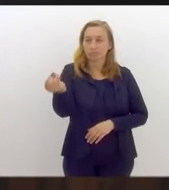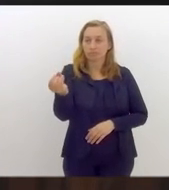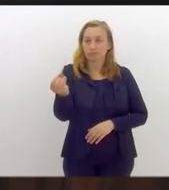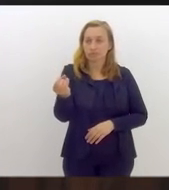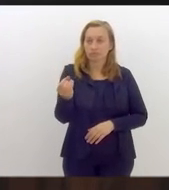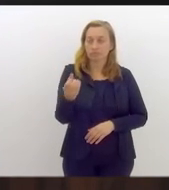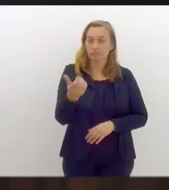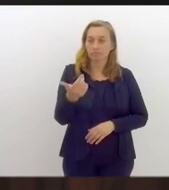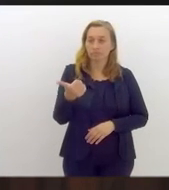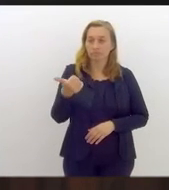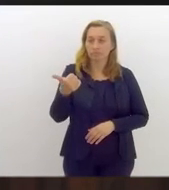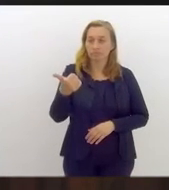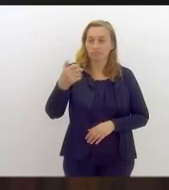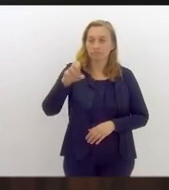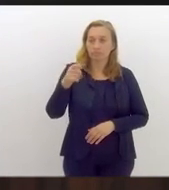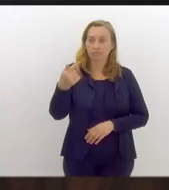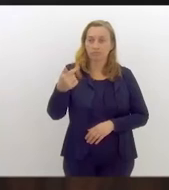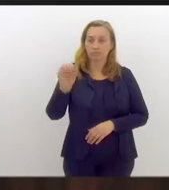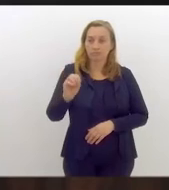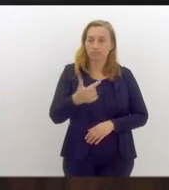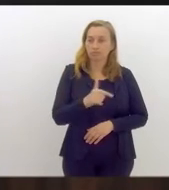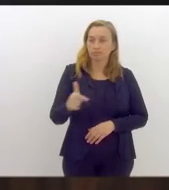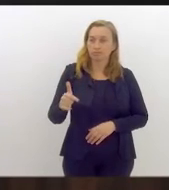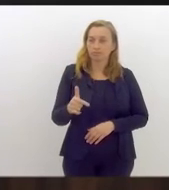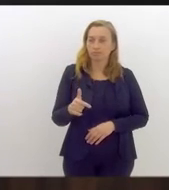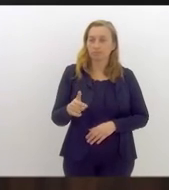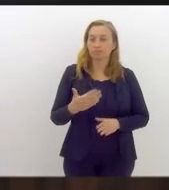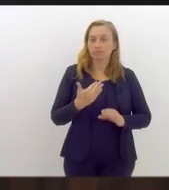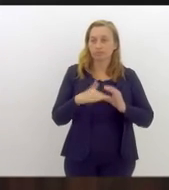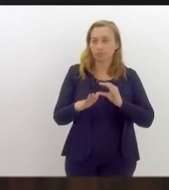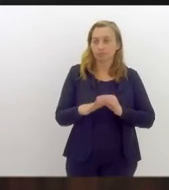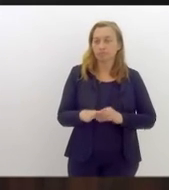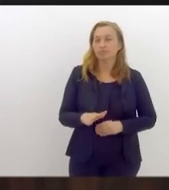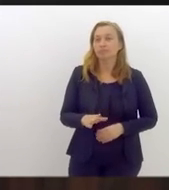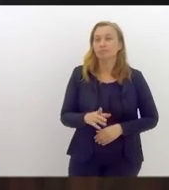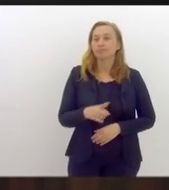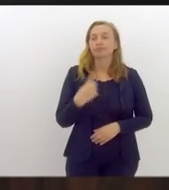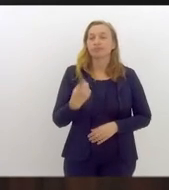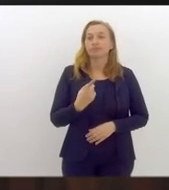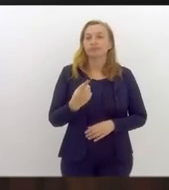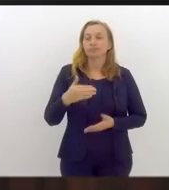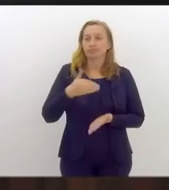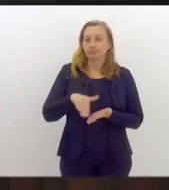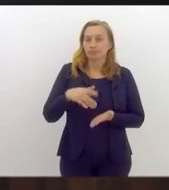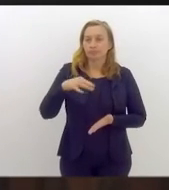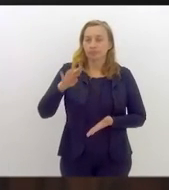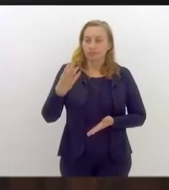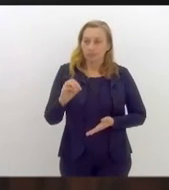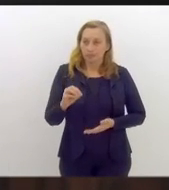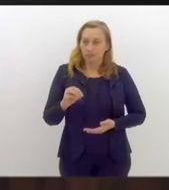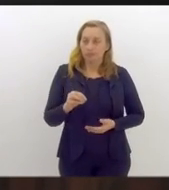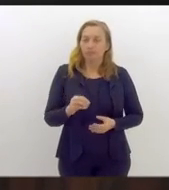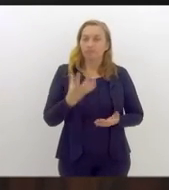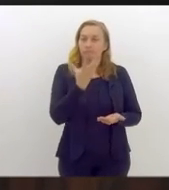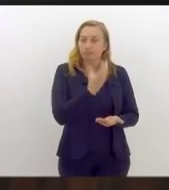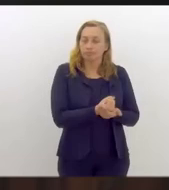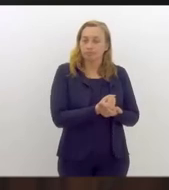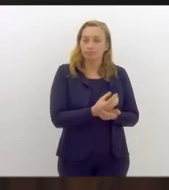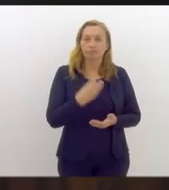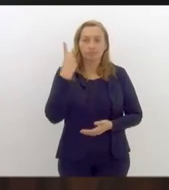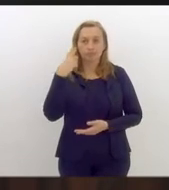existe. Então, só para esclarecer. Eu vou encaminhar aqui para o nosso secretário Marquinho, Dani, vai ficar